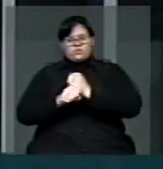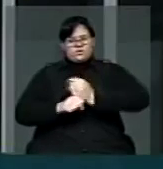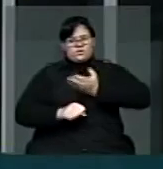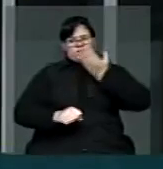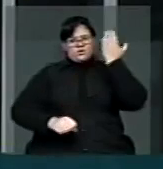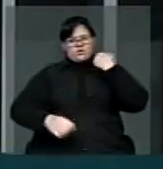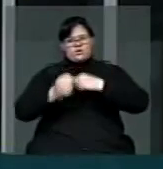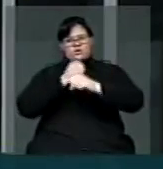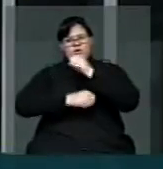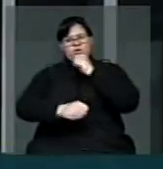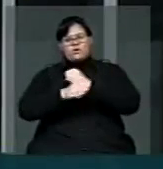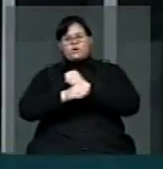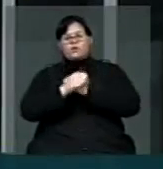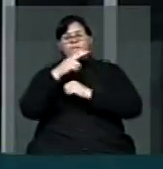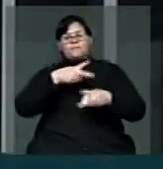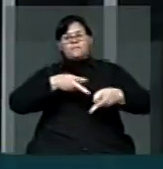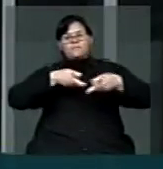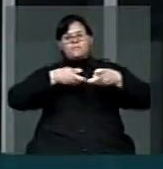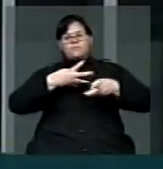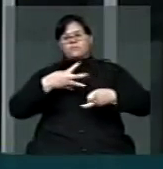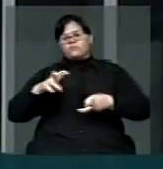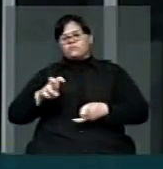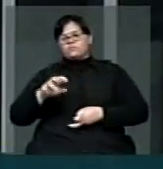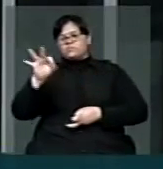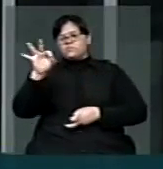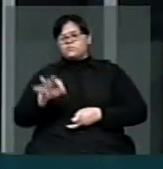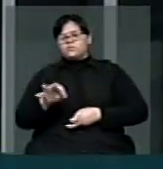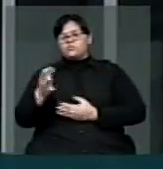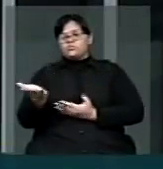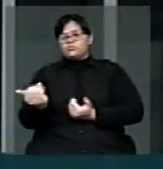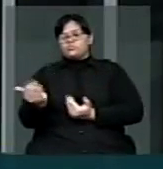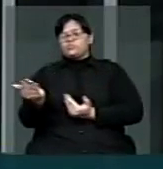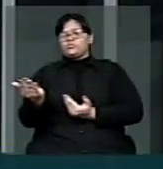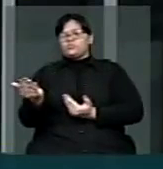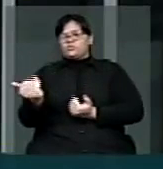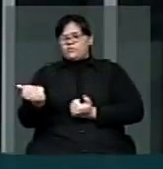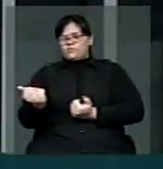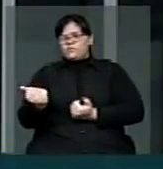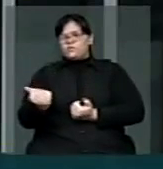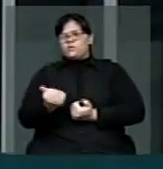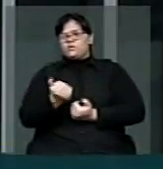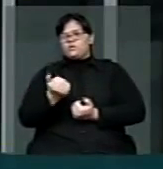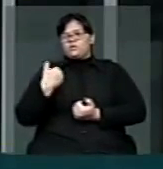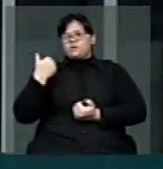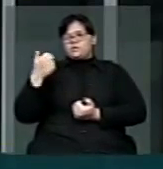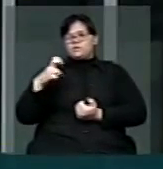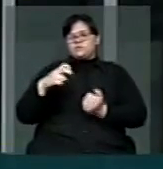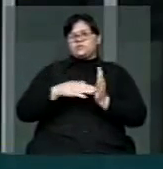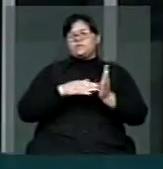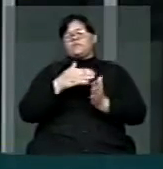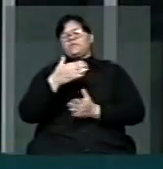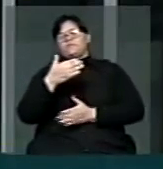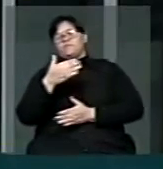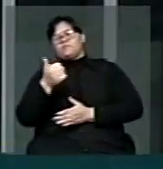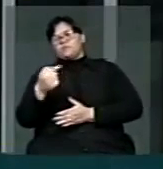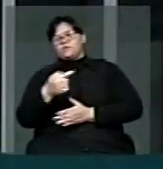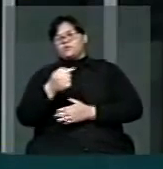ver que 40% dos jovens da faixa de 15 a 17 anos ainda não têm o ensino fundamental completo.